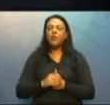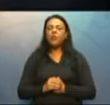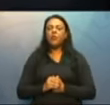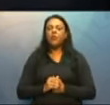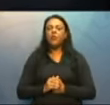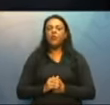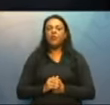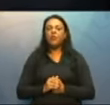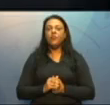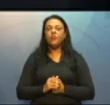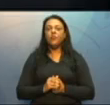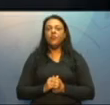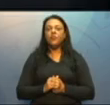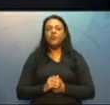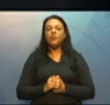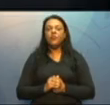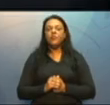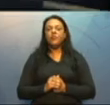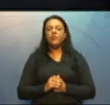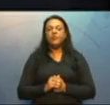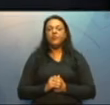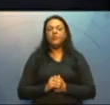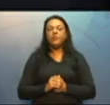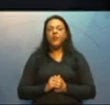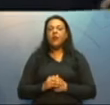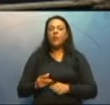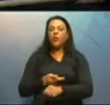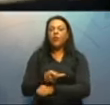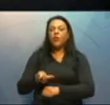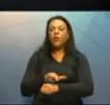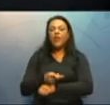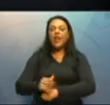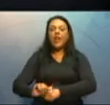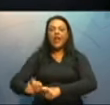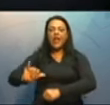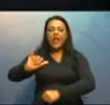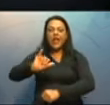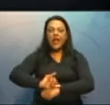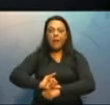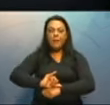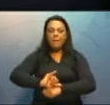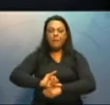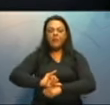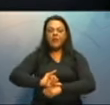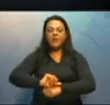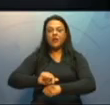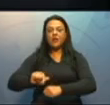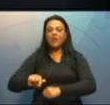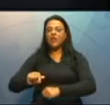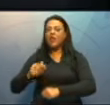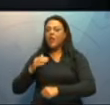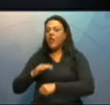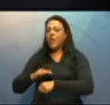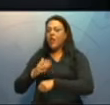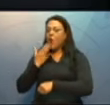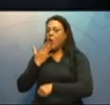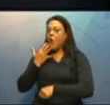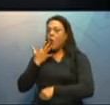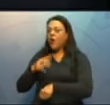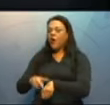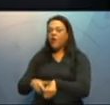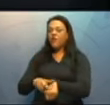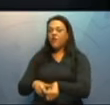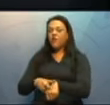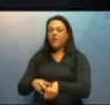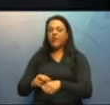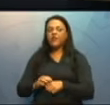Depois, você deverá localizar e escrever o nome da sua capital. Já está em verde, pareando aqui com o